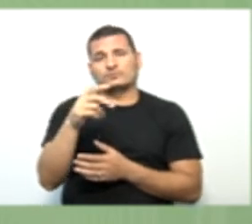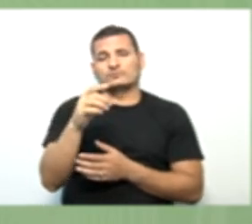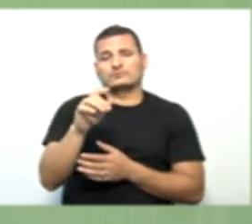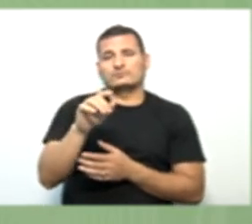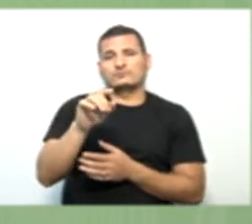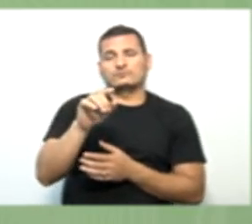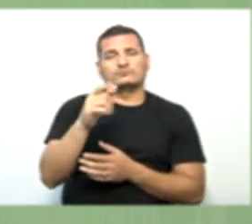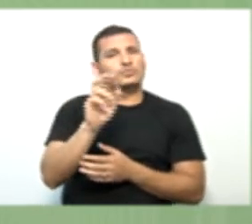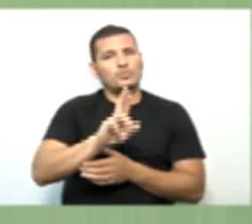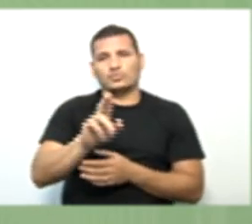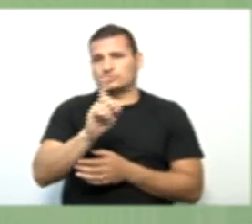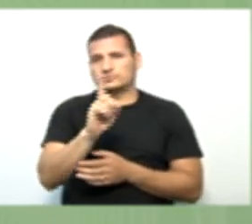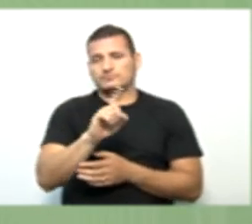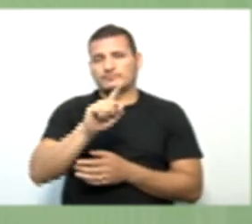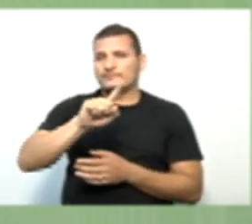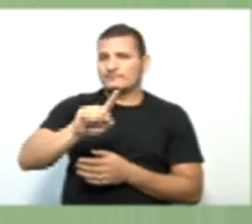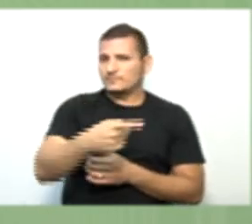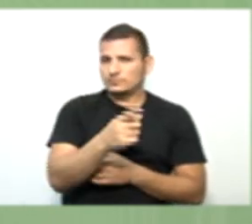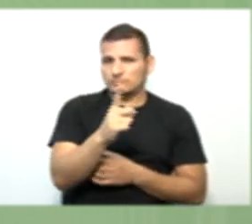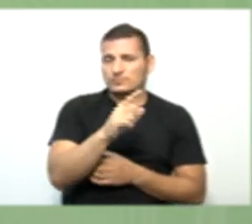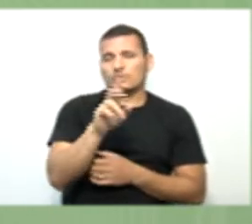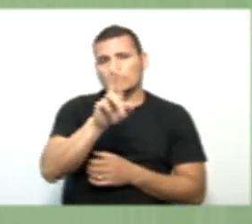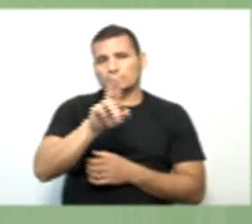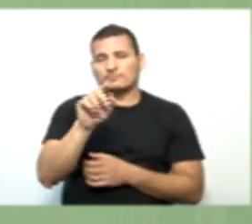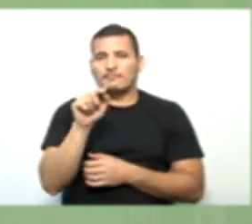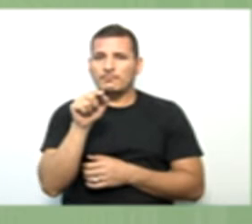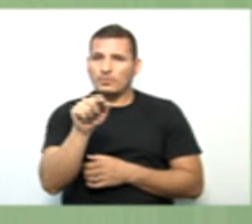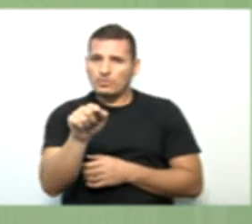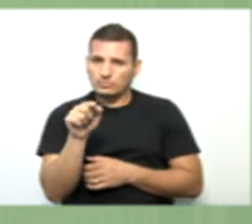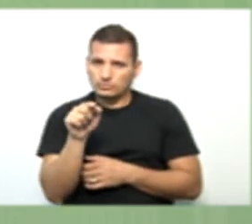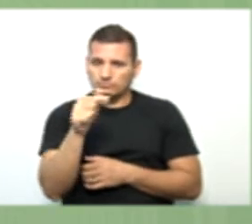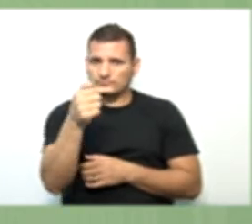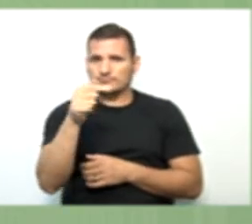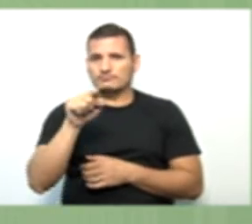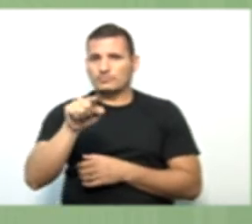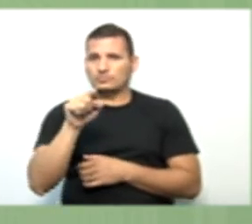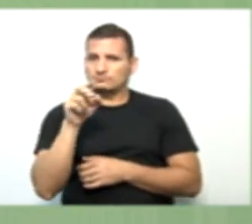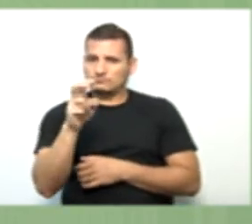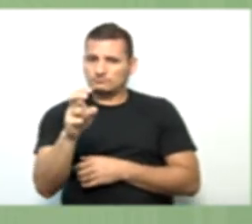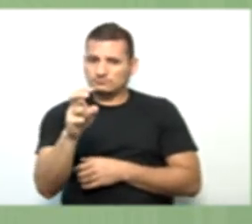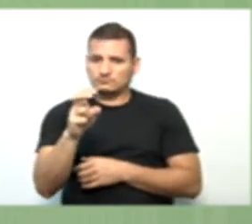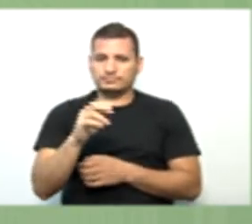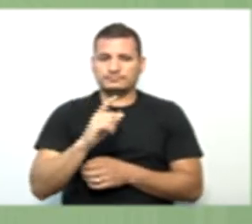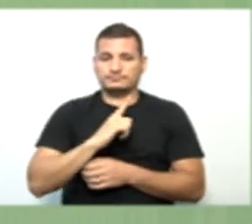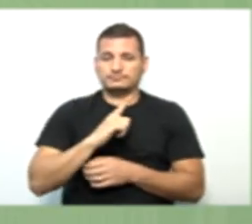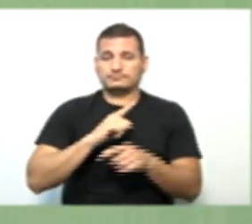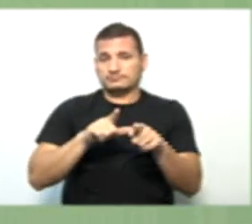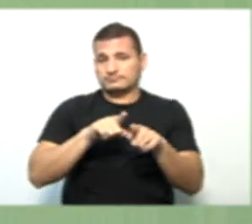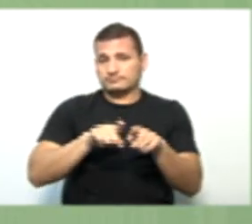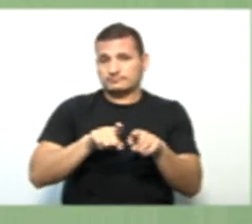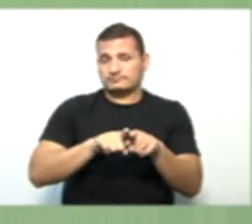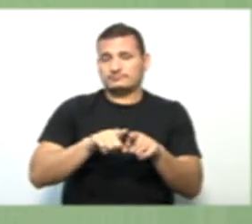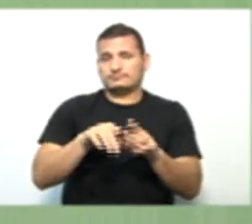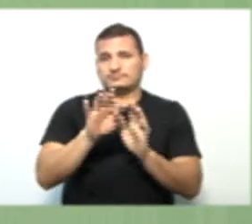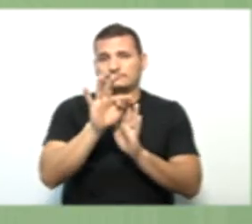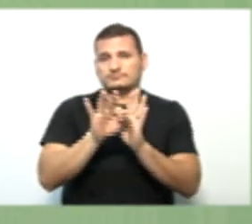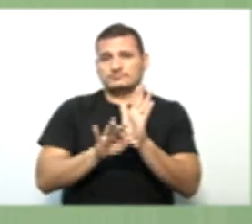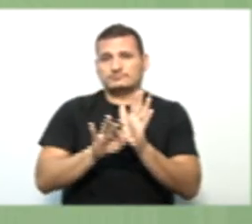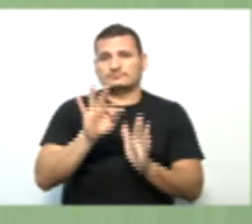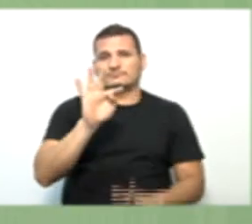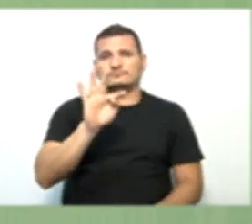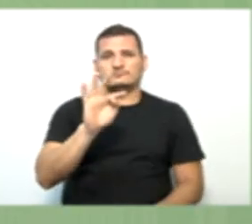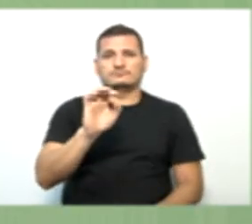escrever 7.5. Nós temos também o tipo texto. No tipo texto, nós